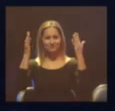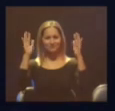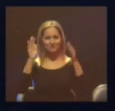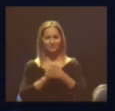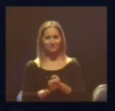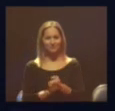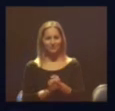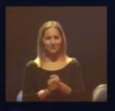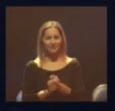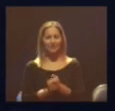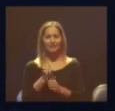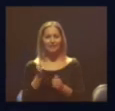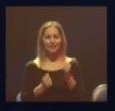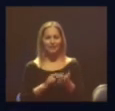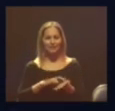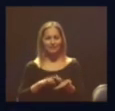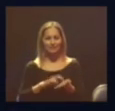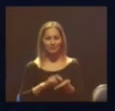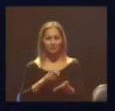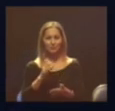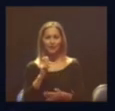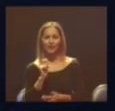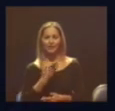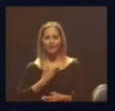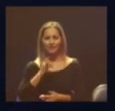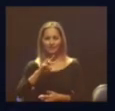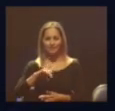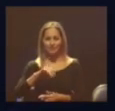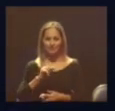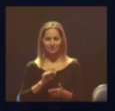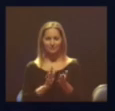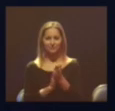No atletismo, Edi Maia.